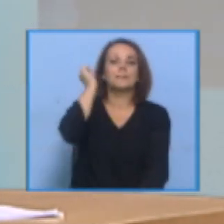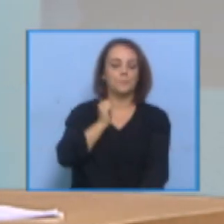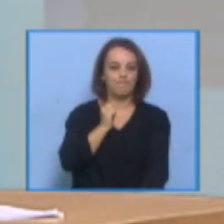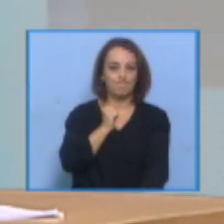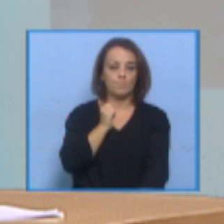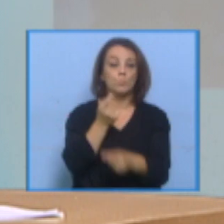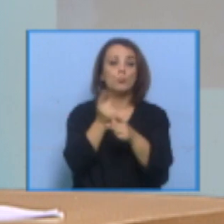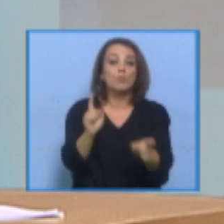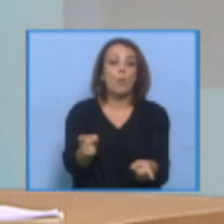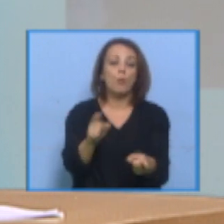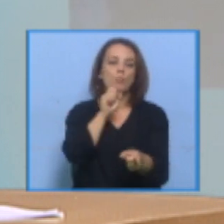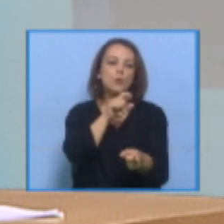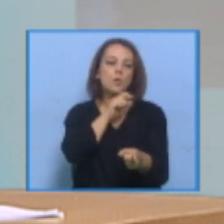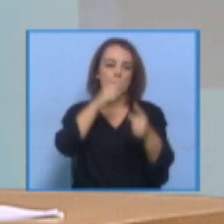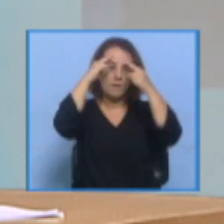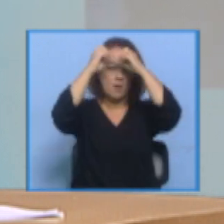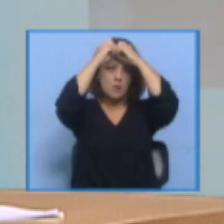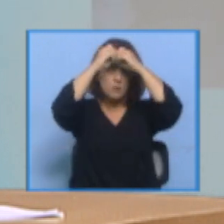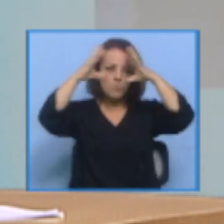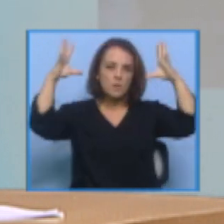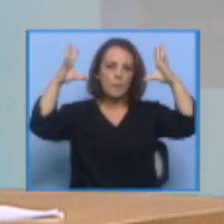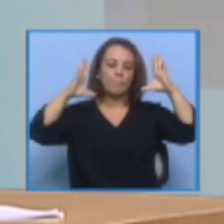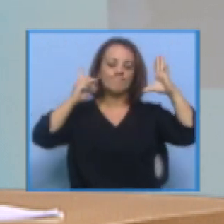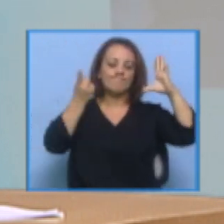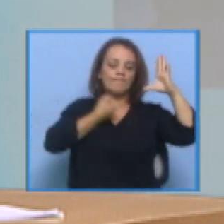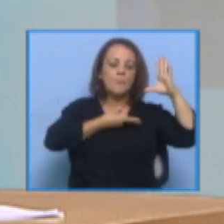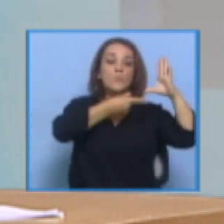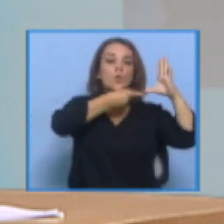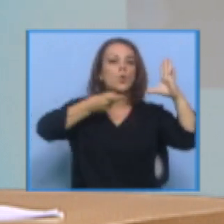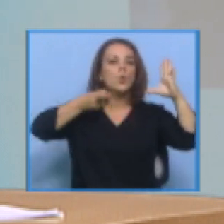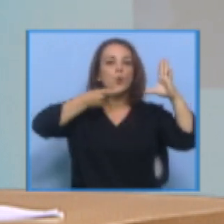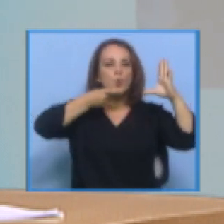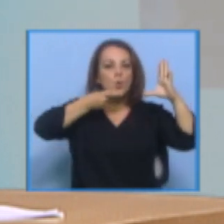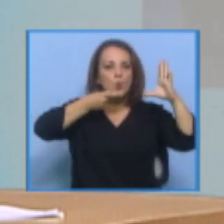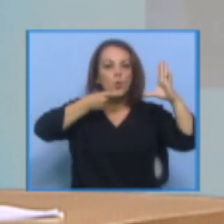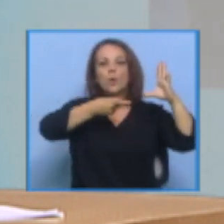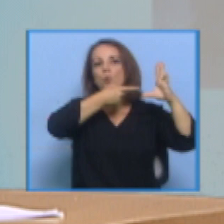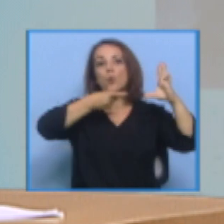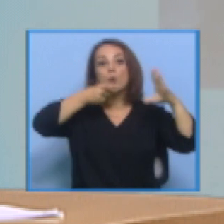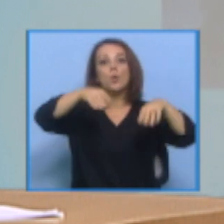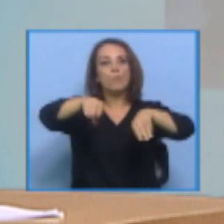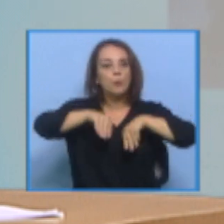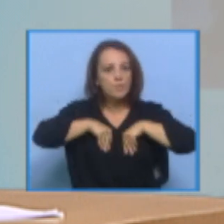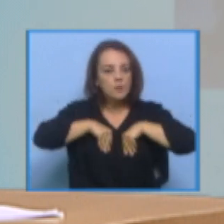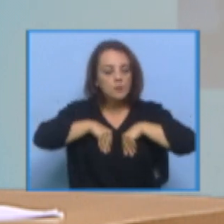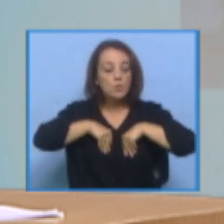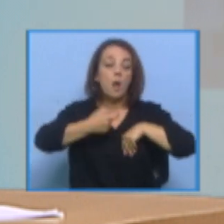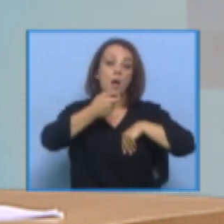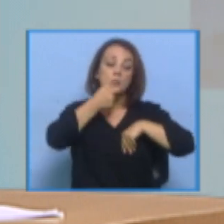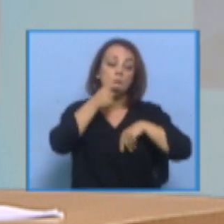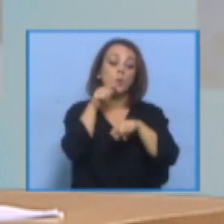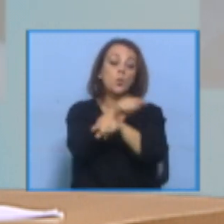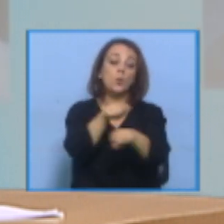talvez haja uma noção de que são necessários compromissos, e esses compromissos terão que ir no sentido daquilo que os